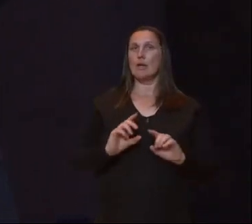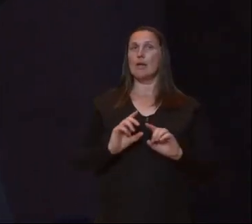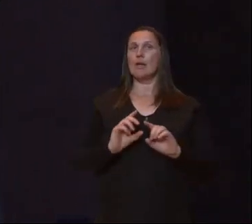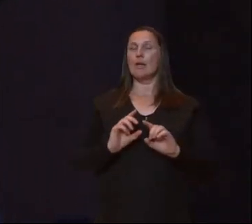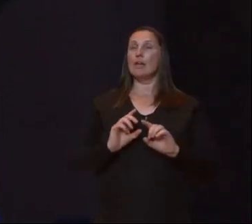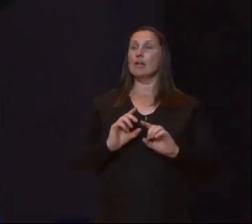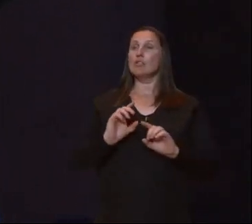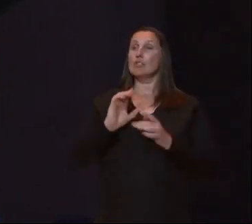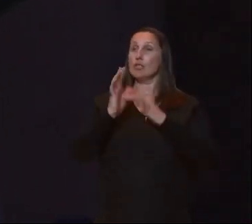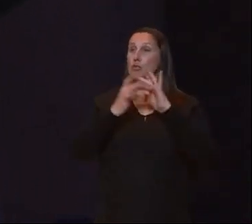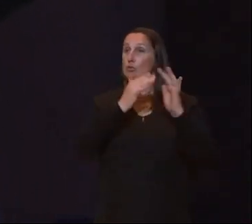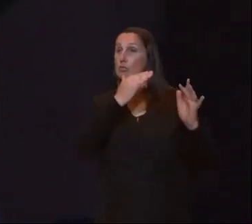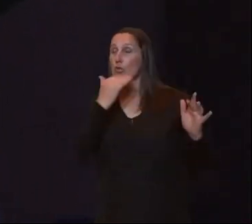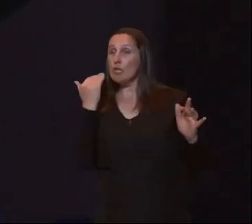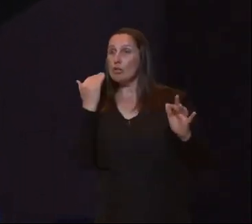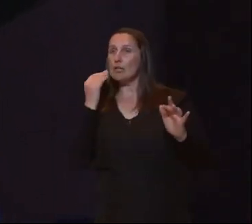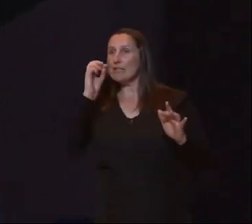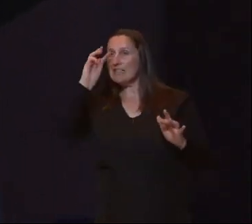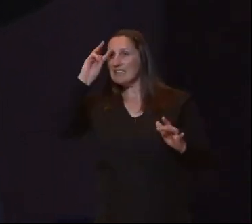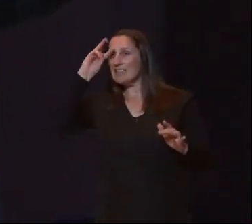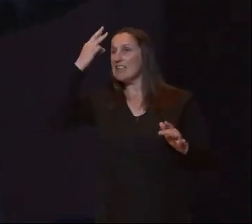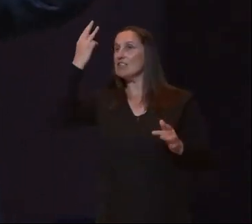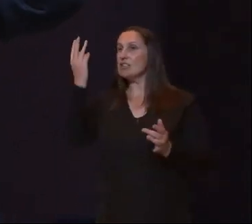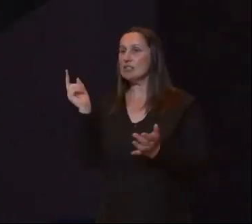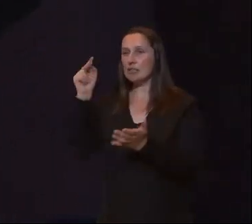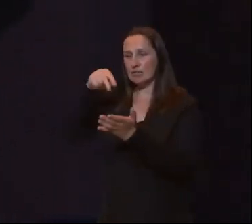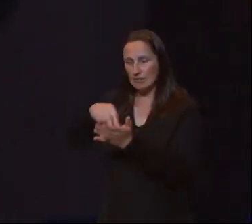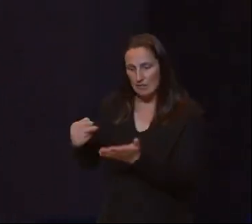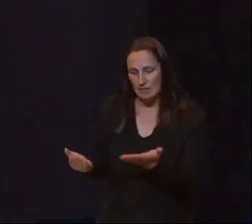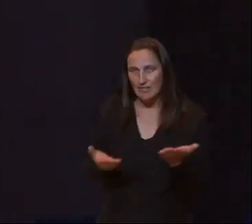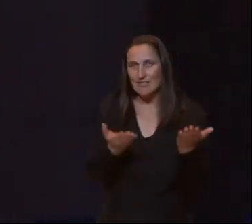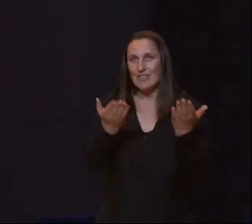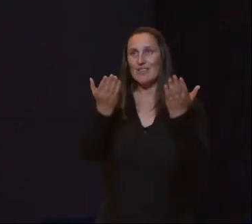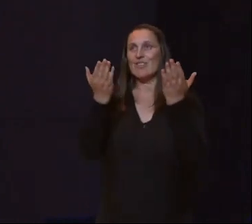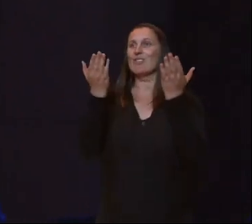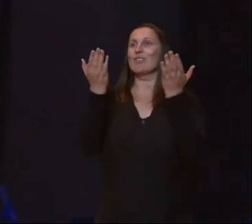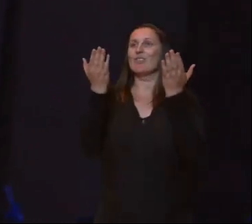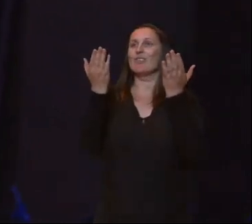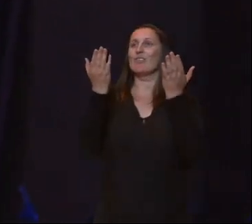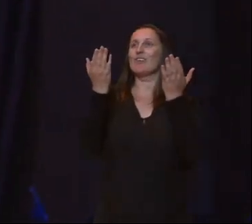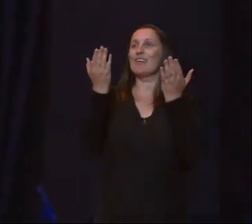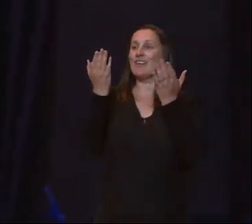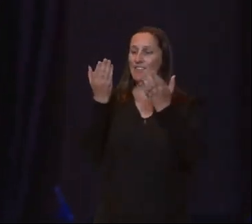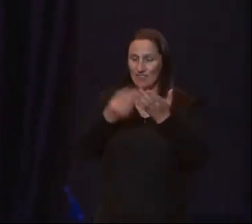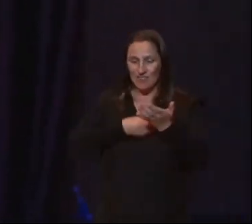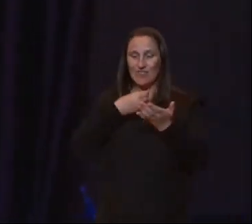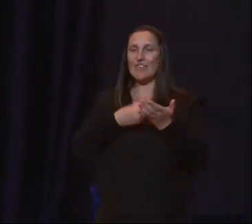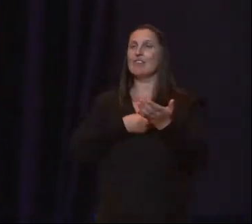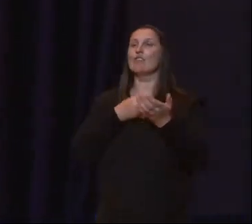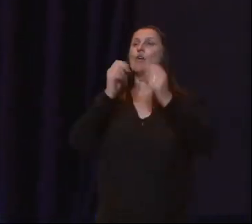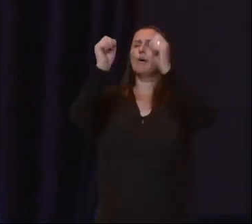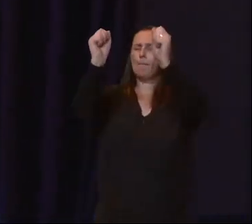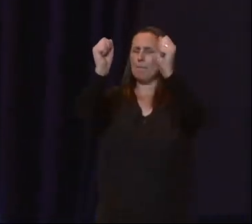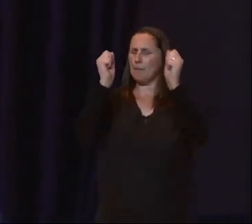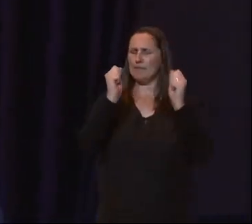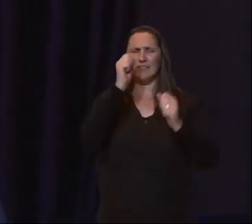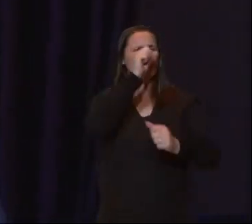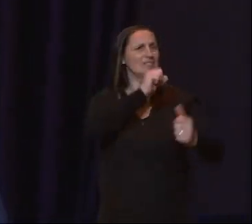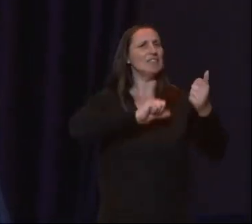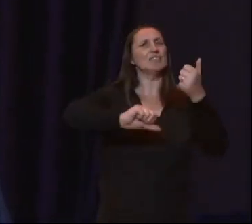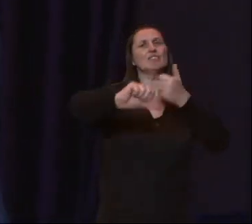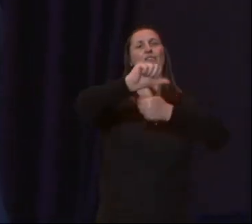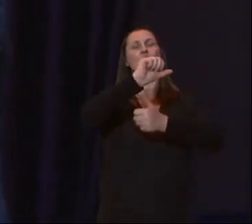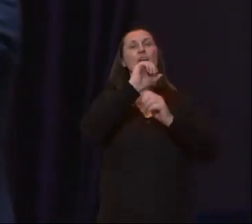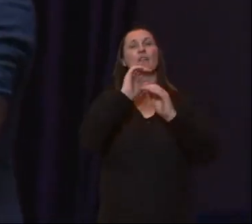dia ressuscitou dentre os mortos. Ele está vivo, Ele tem poder para transformar todas as coisas na